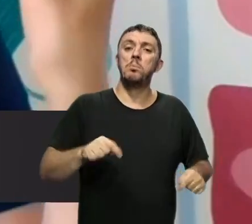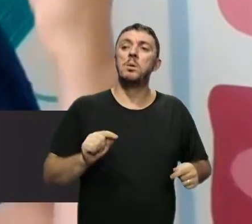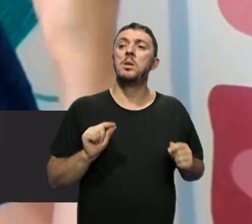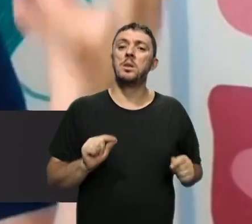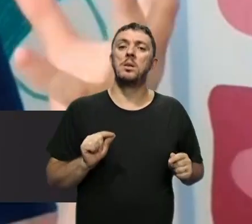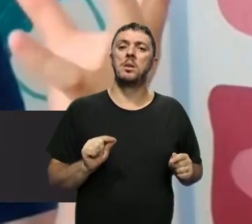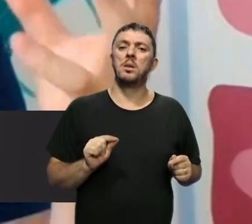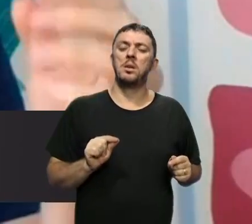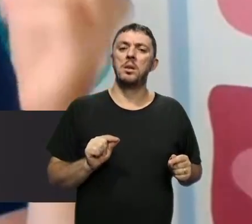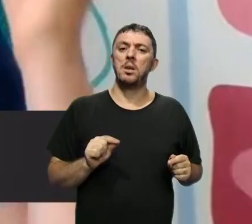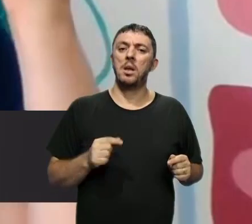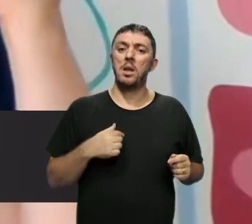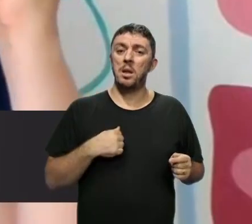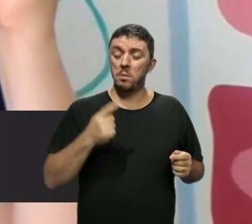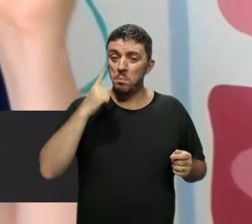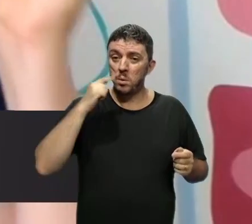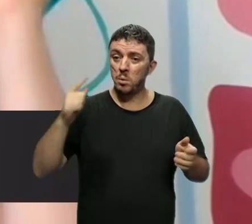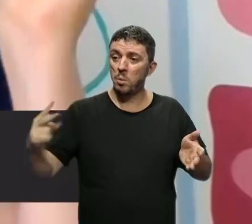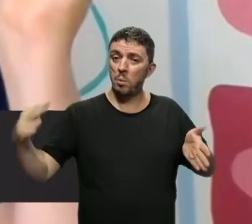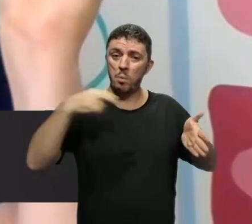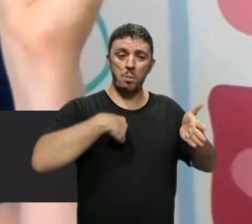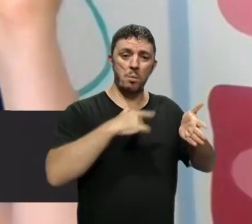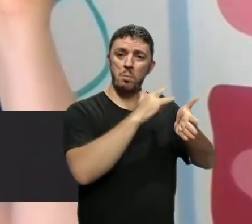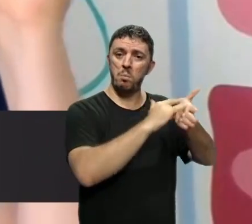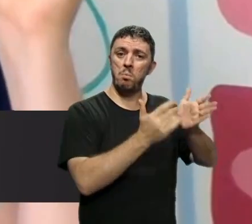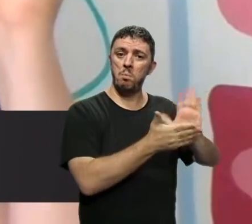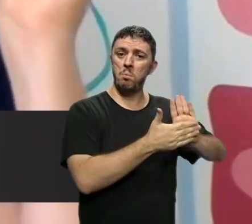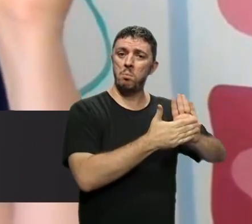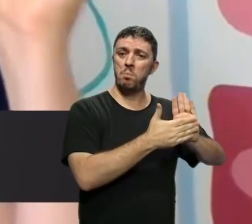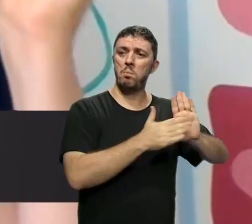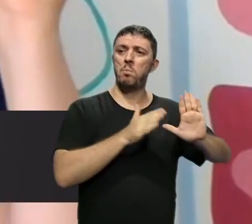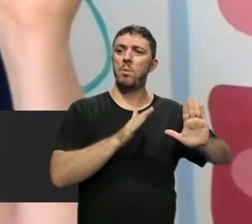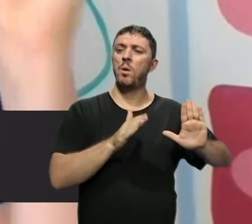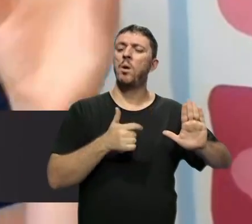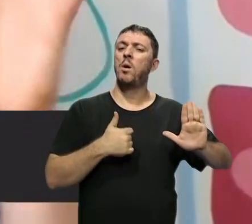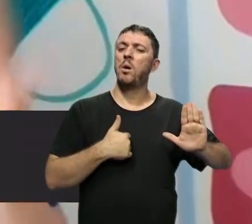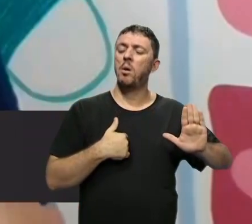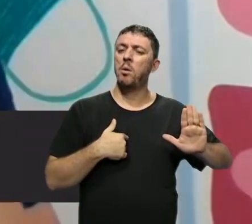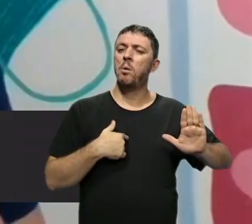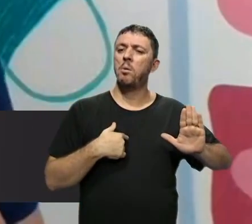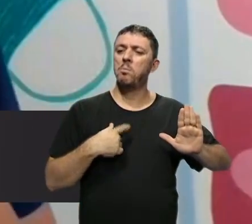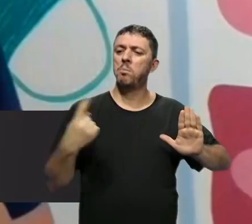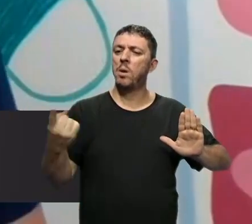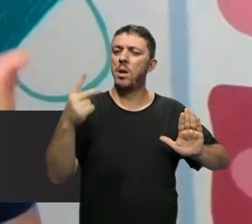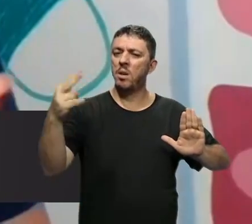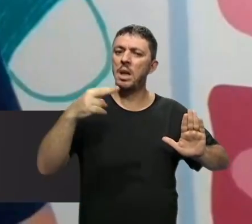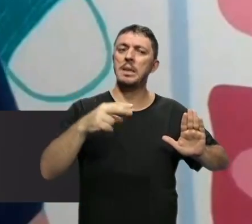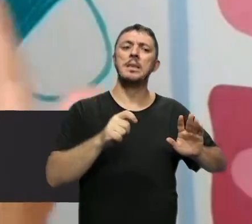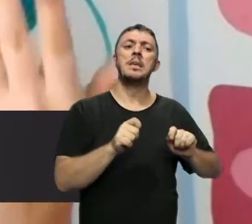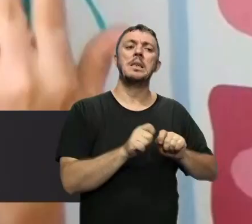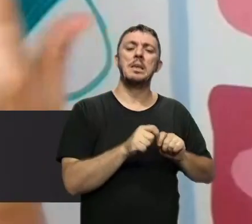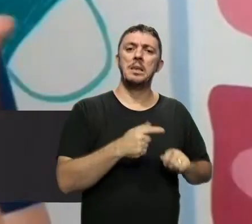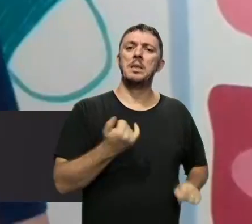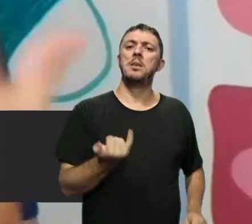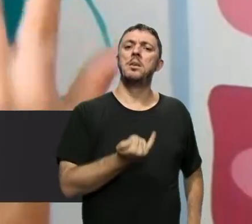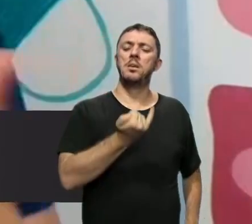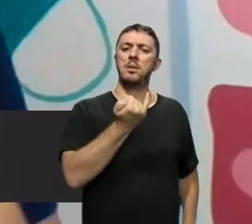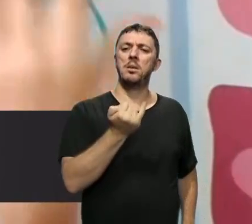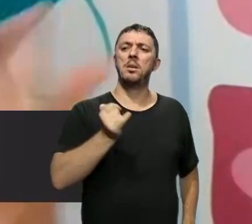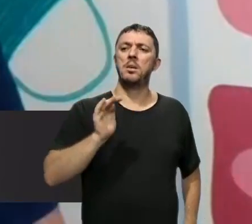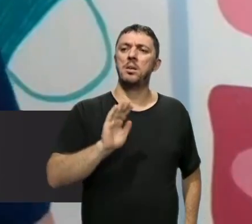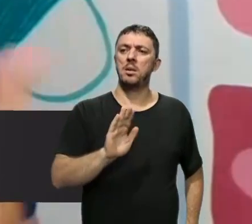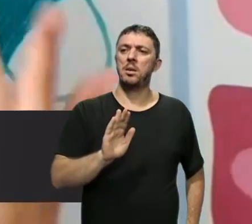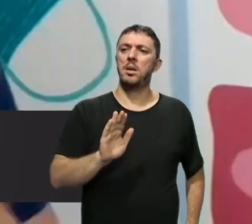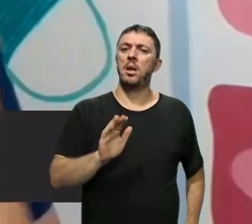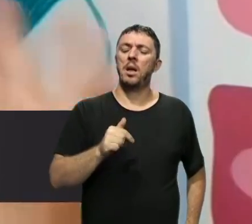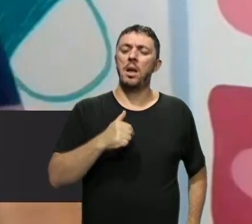vai olhar para o meu trabalho e vai falar: o que ela está fazendo é importante. Então, aí eu comecei a perceber que isso